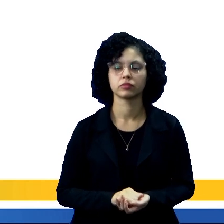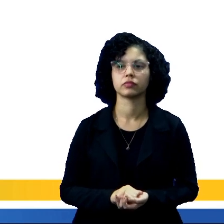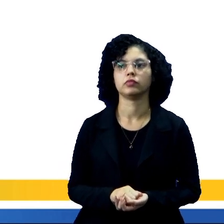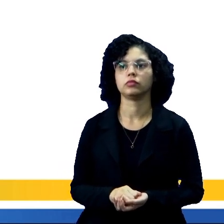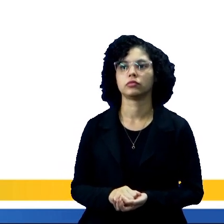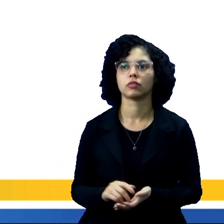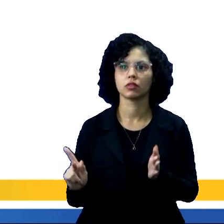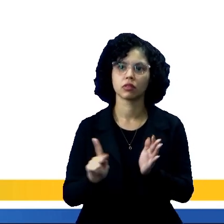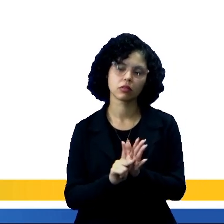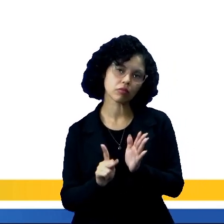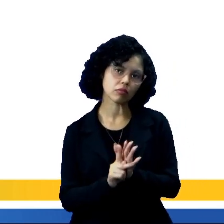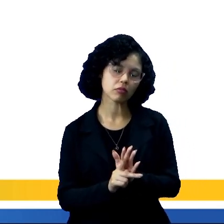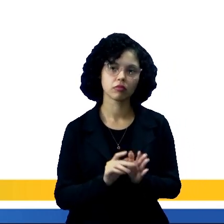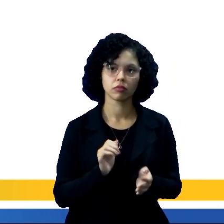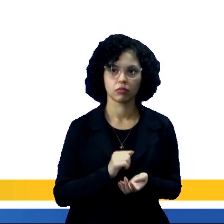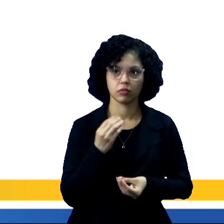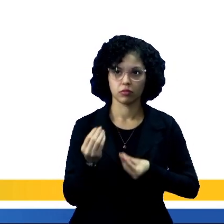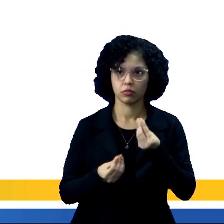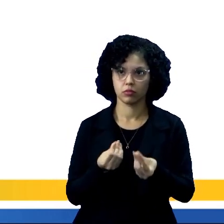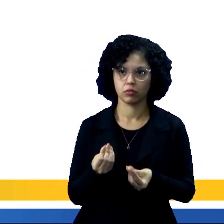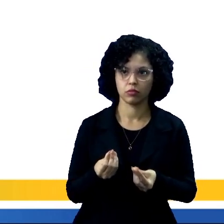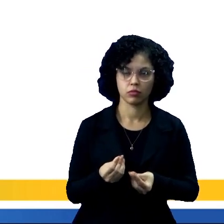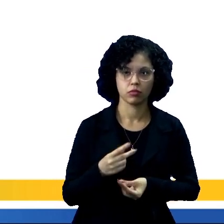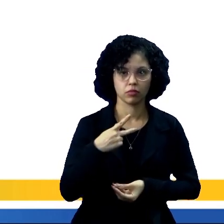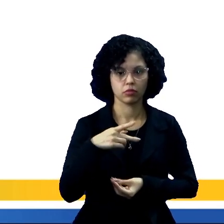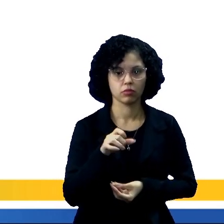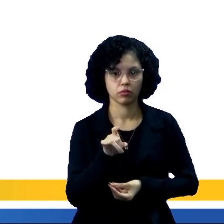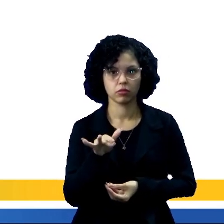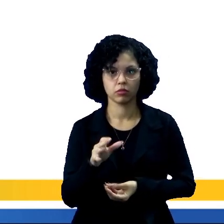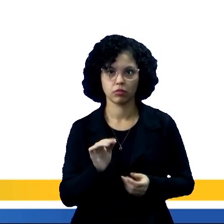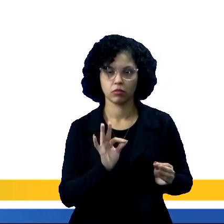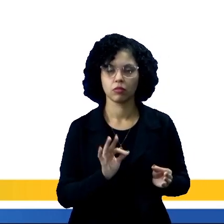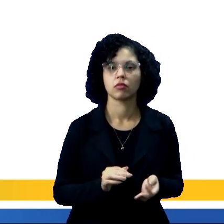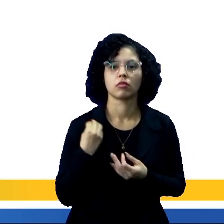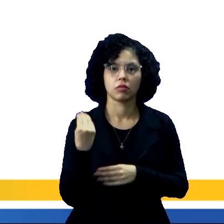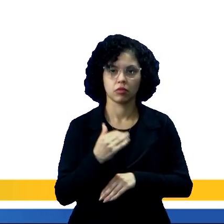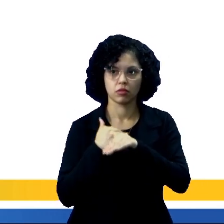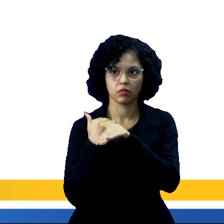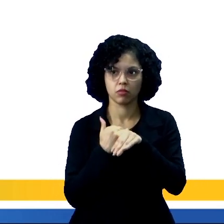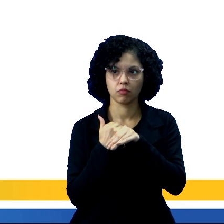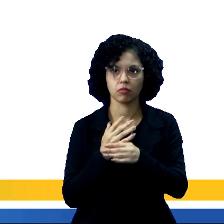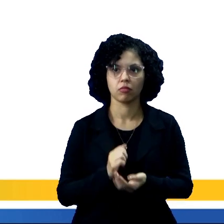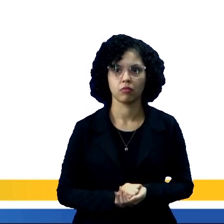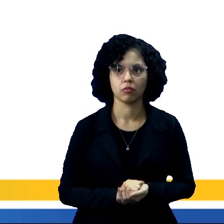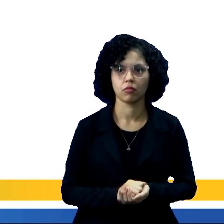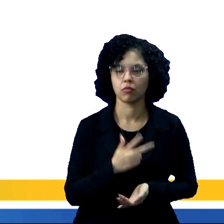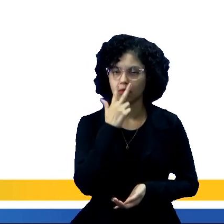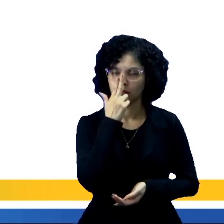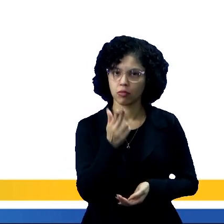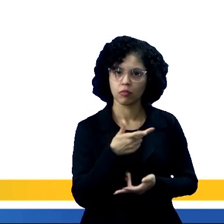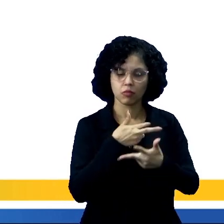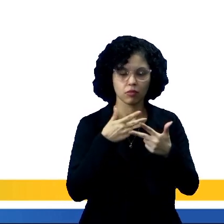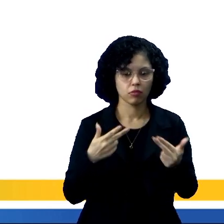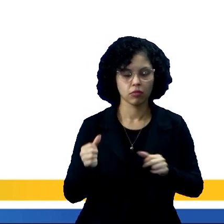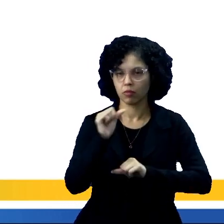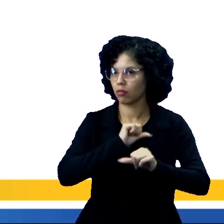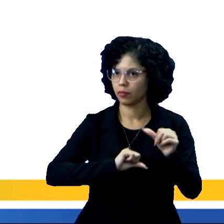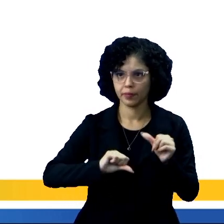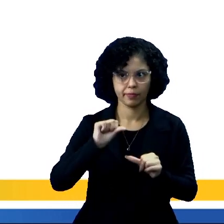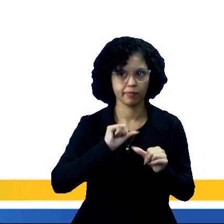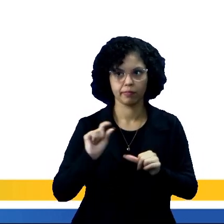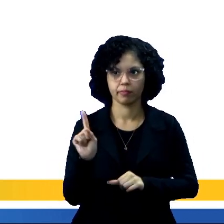fica exatamente como na posição original. Ou seja, a aparência do objeto